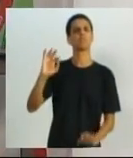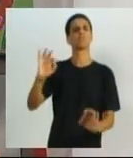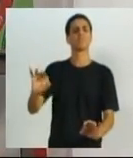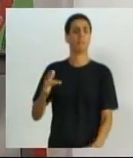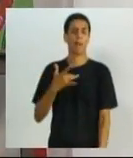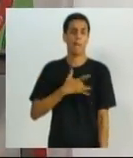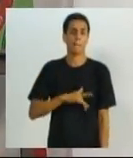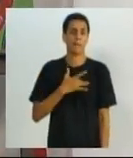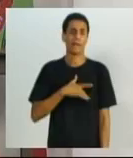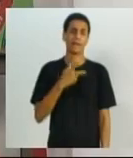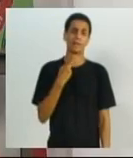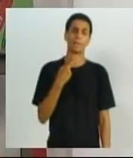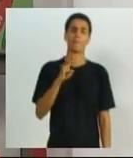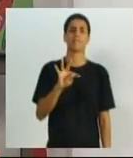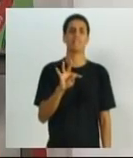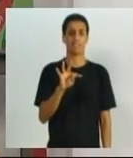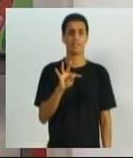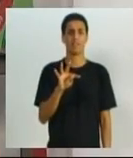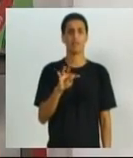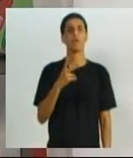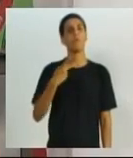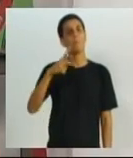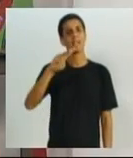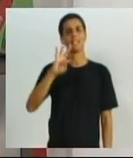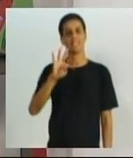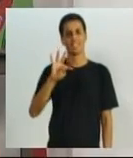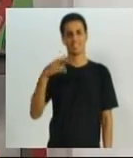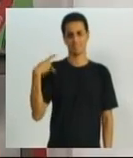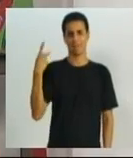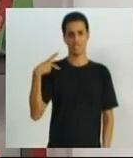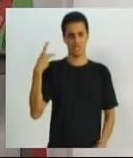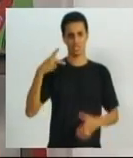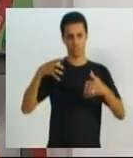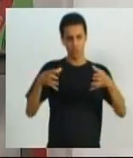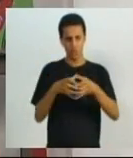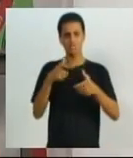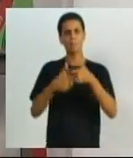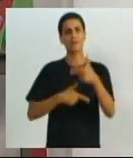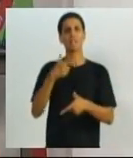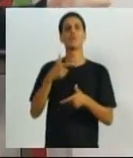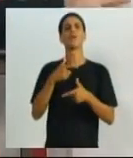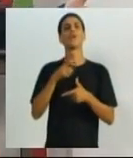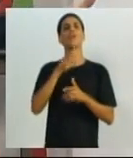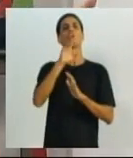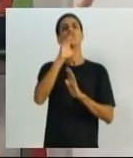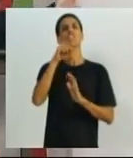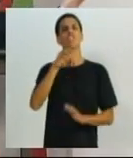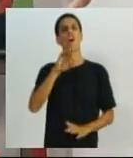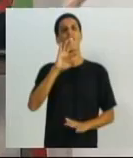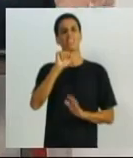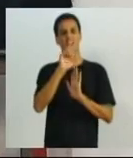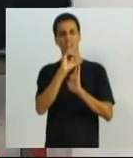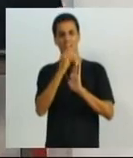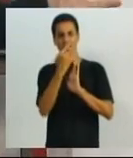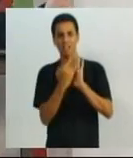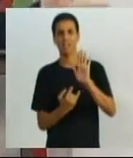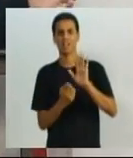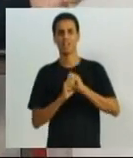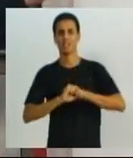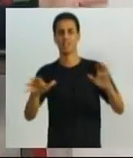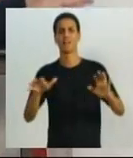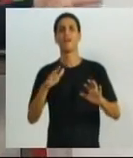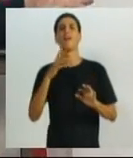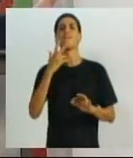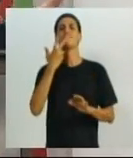Lamento que o PT, o Partido dos Trabalhadores, a nível nacional, soltou uma nota, execrando um homem que estava com ele, que é o